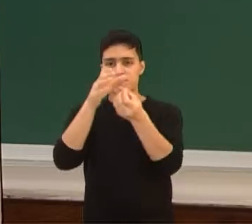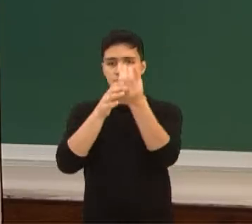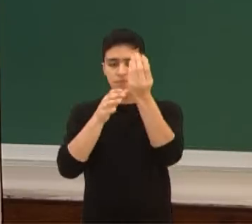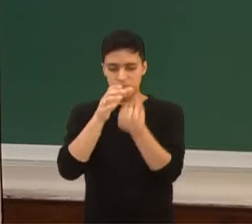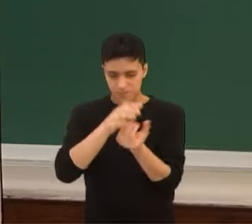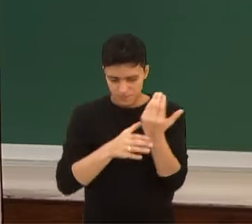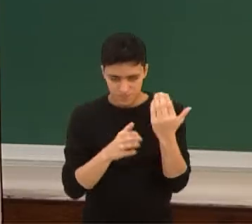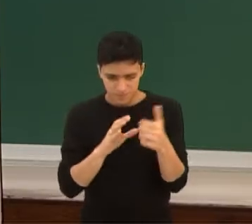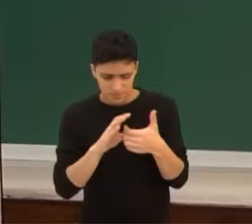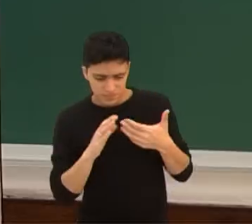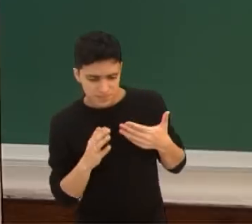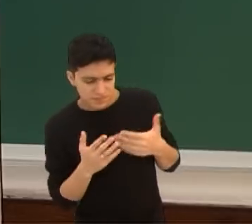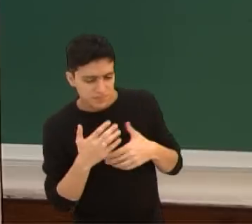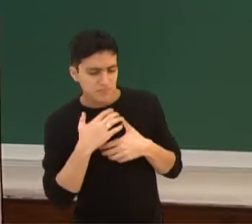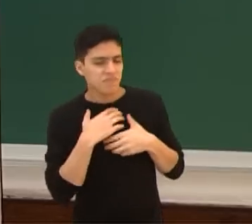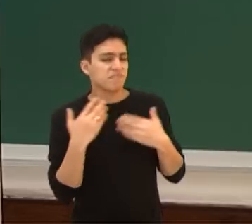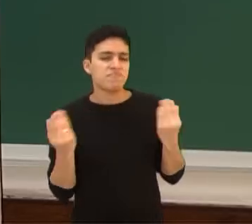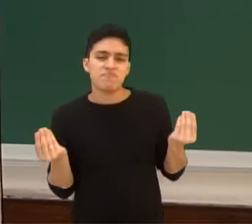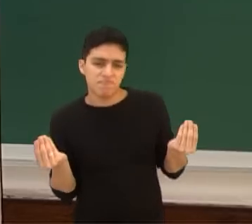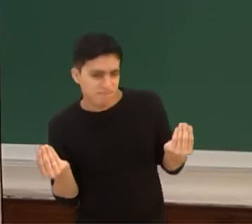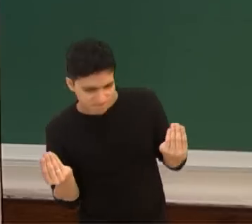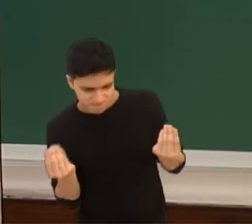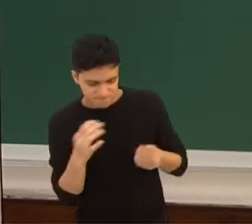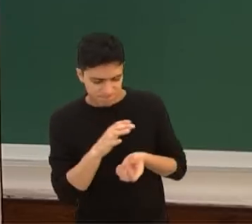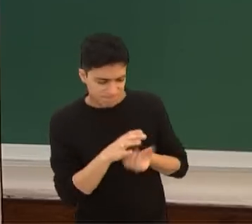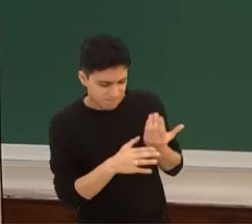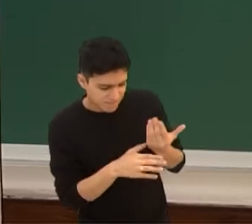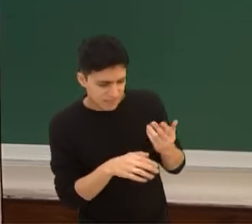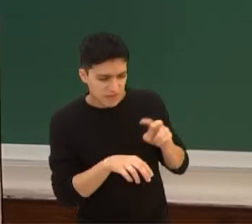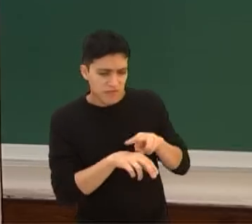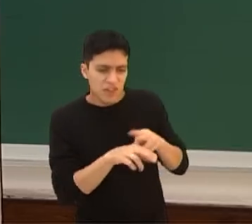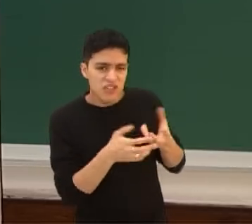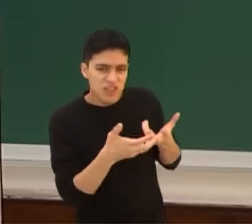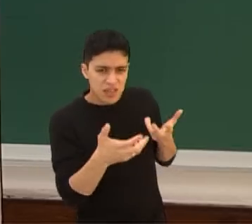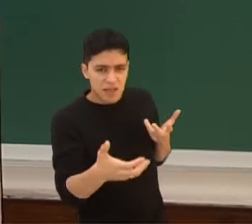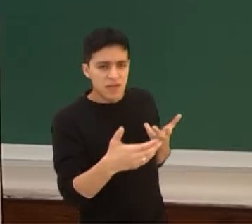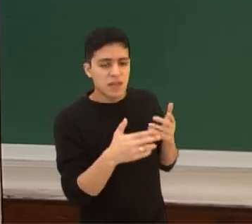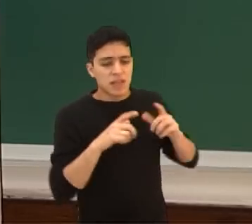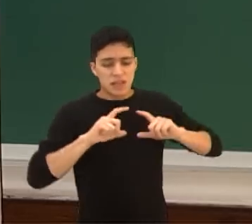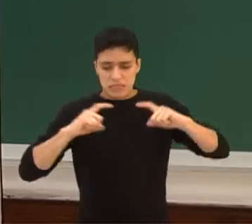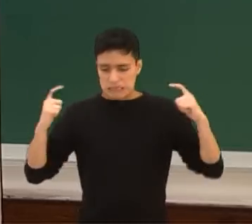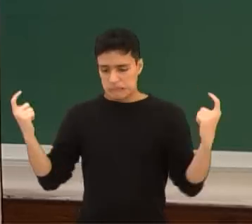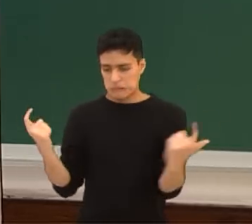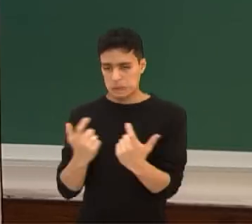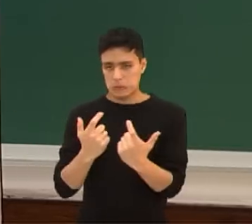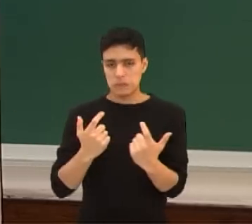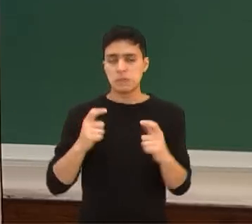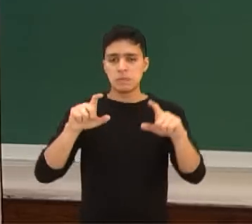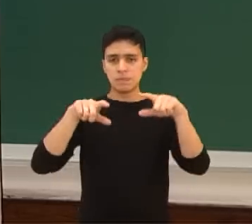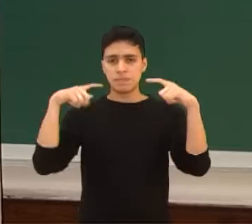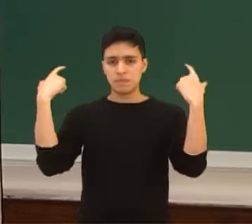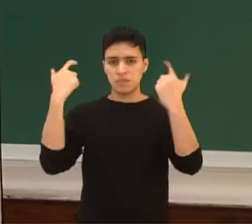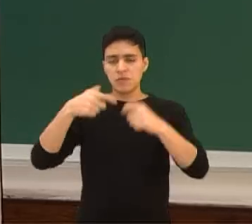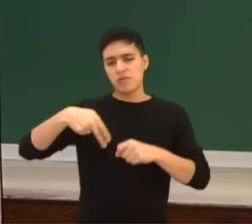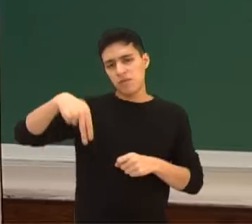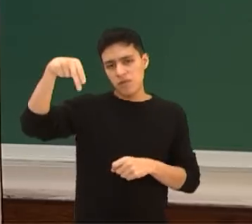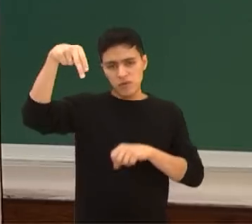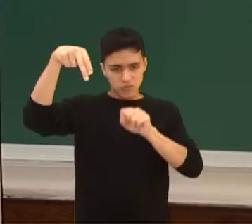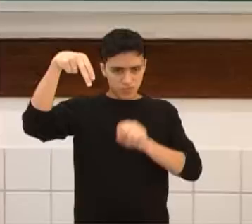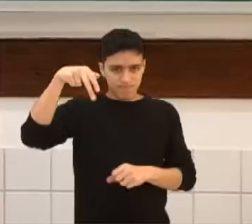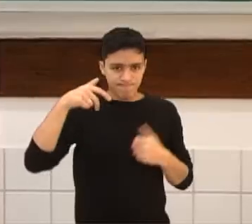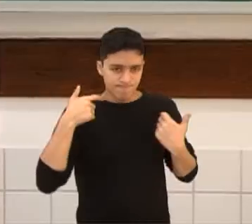a gente caracterizou um pouquinho as formações vegetais das áreas temperadas, tanto temperada norte quanto temperada